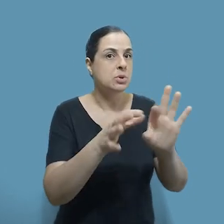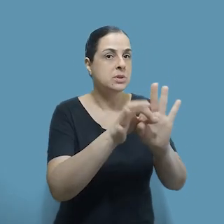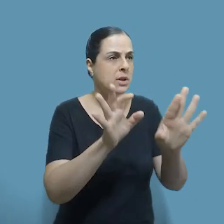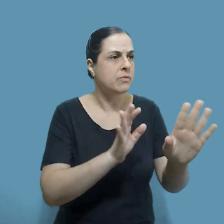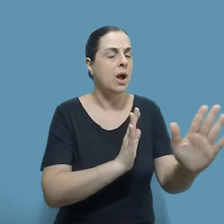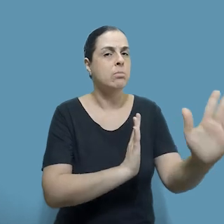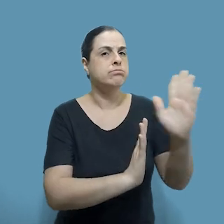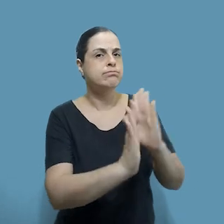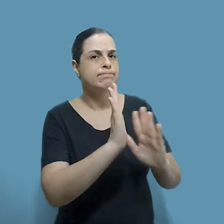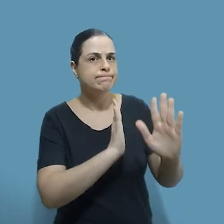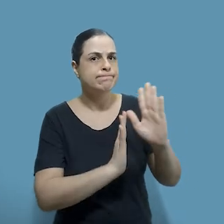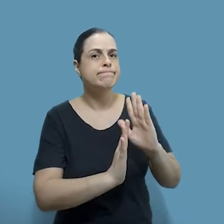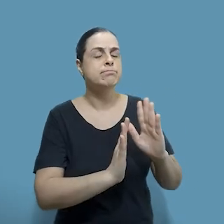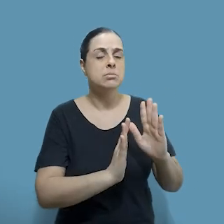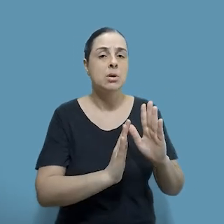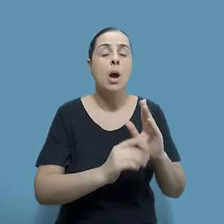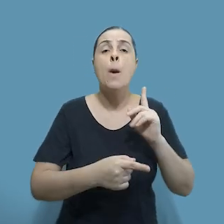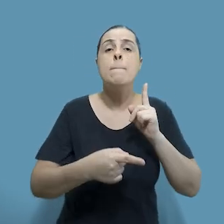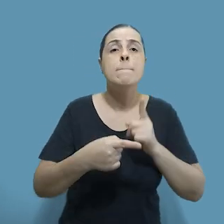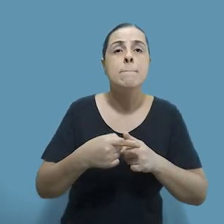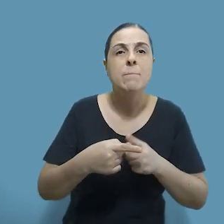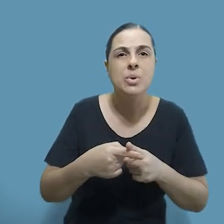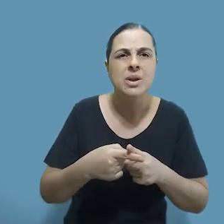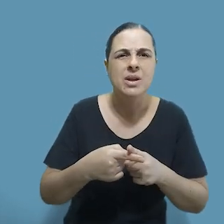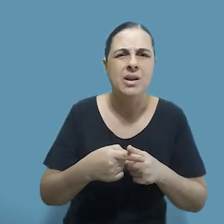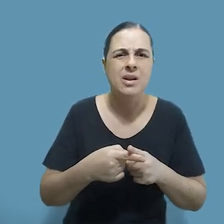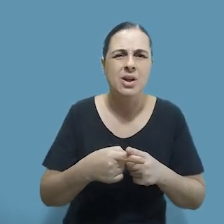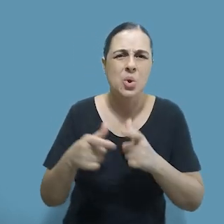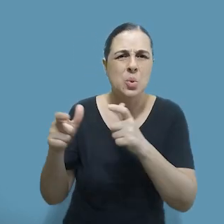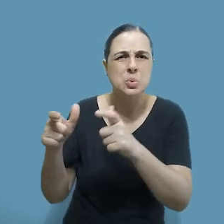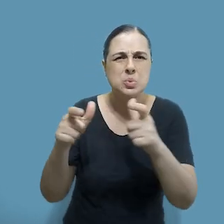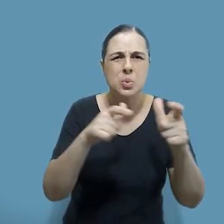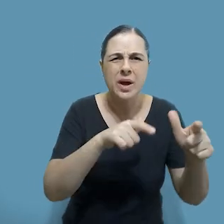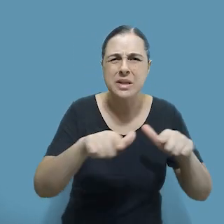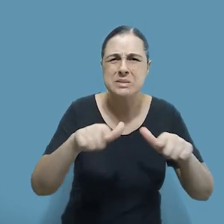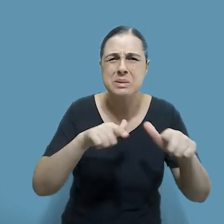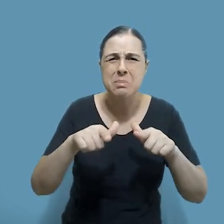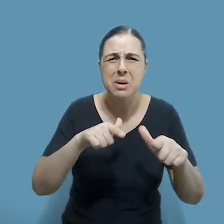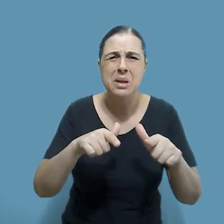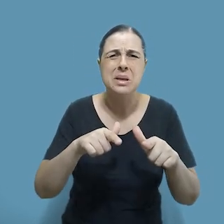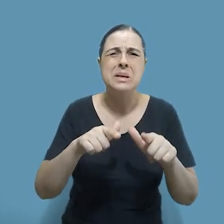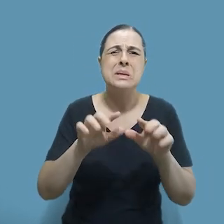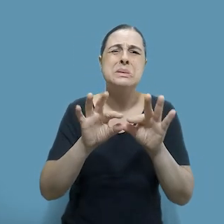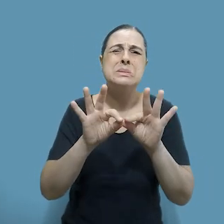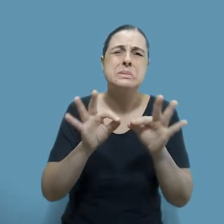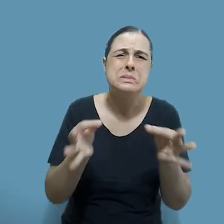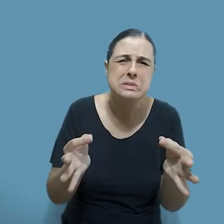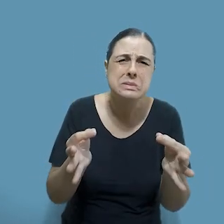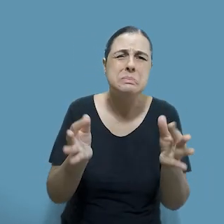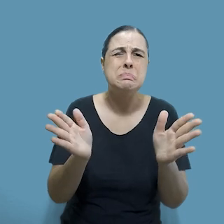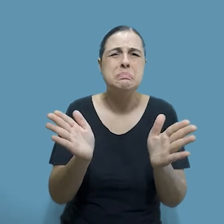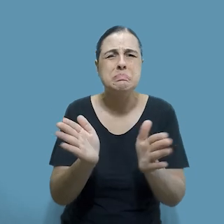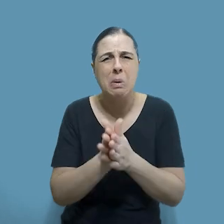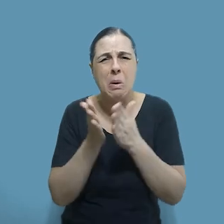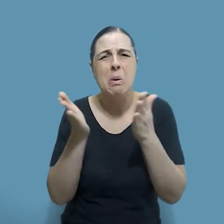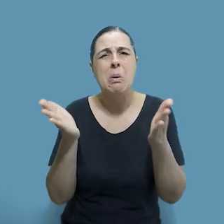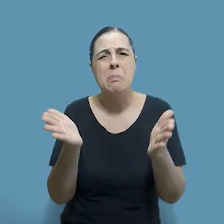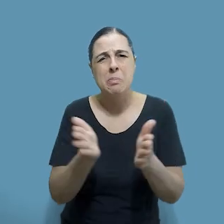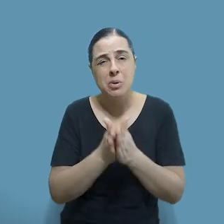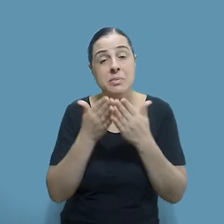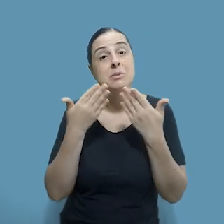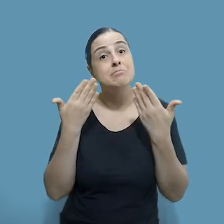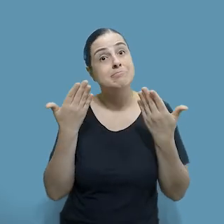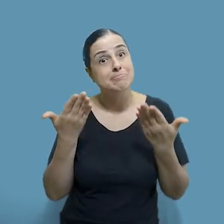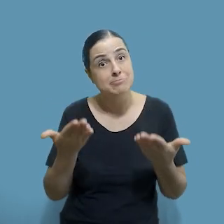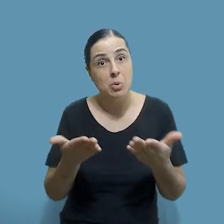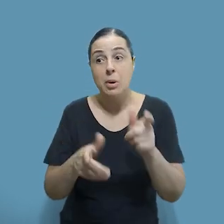Rondon trabalhava em municípios muito carentes, no interior dos estados, né? E aí